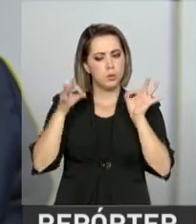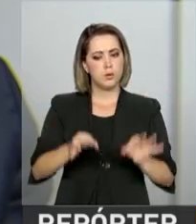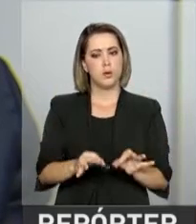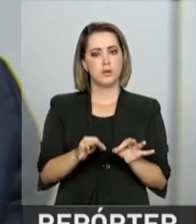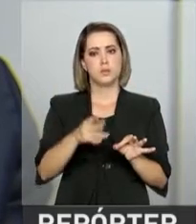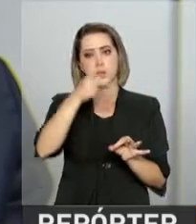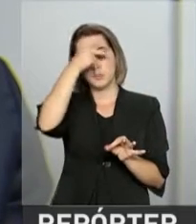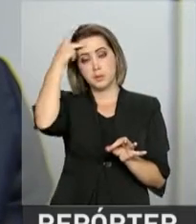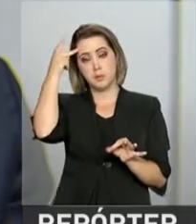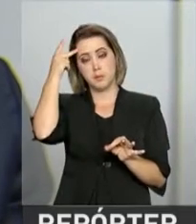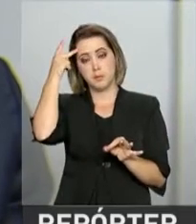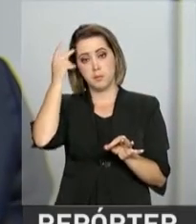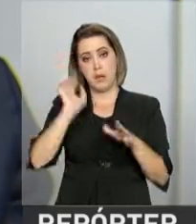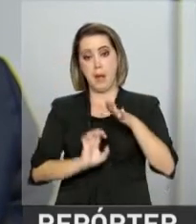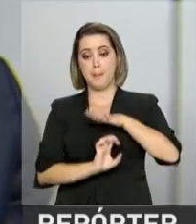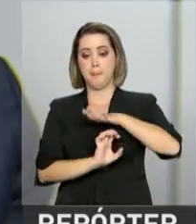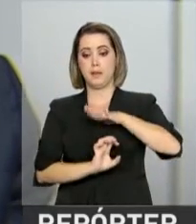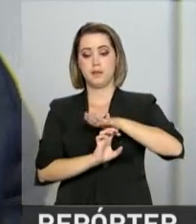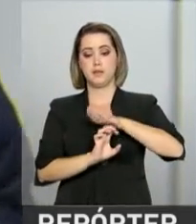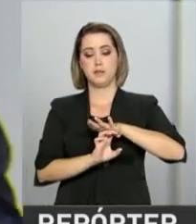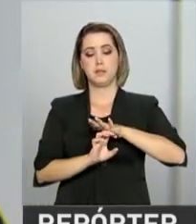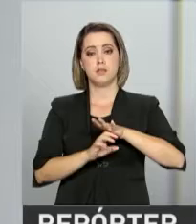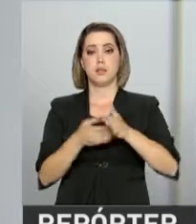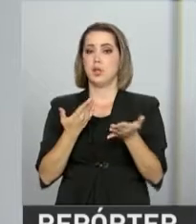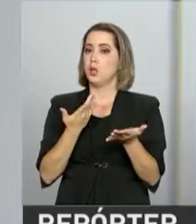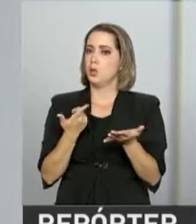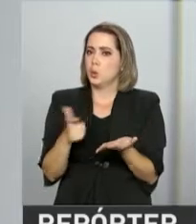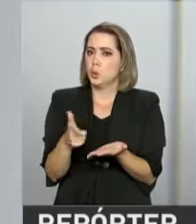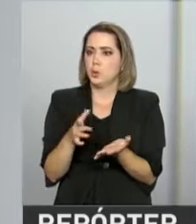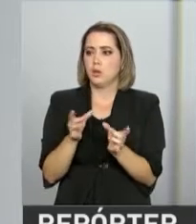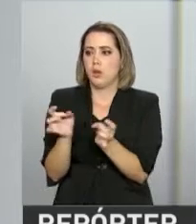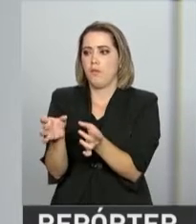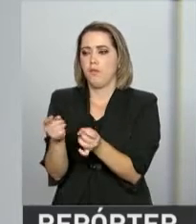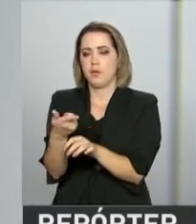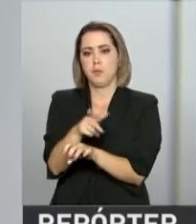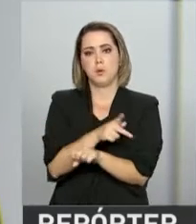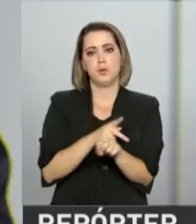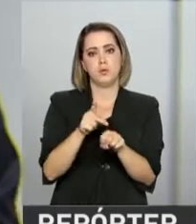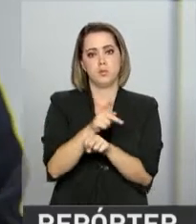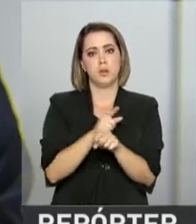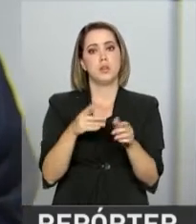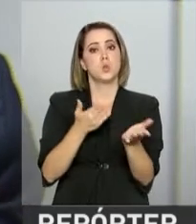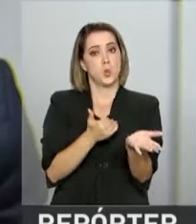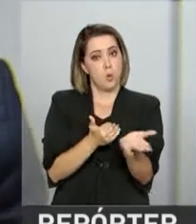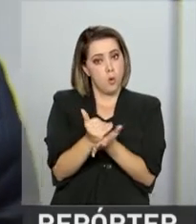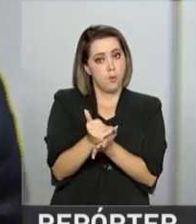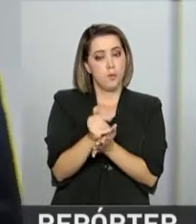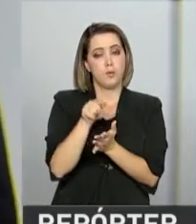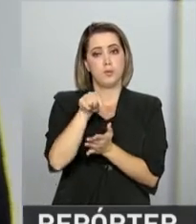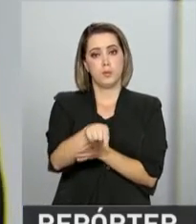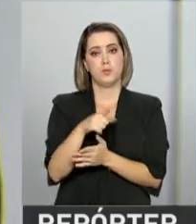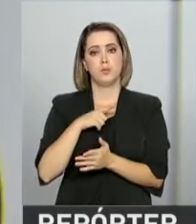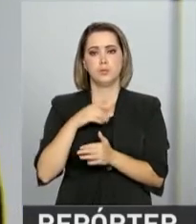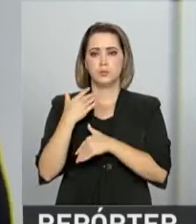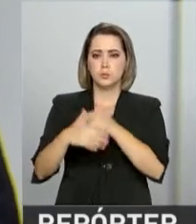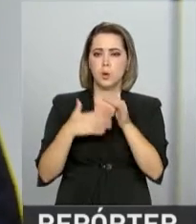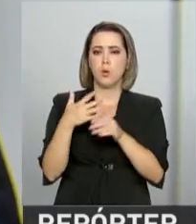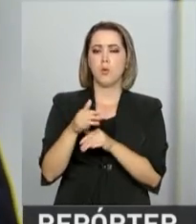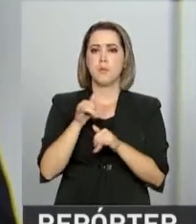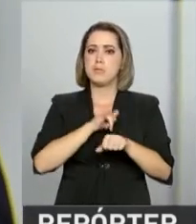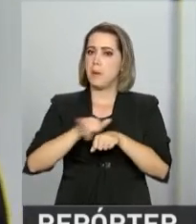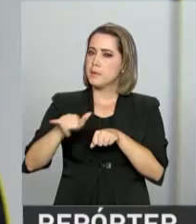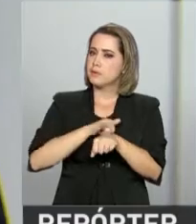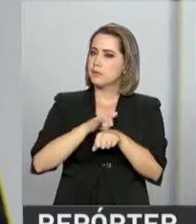exportadoras empreenderem no mercado internacional com diagnóstico, desempenho de estratégia